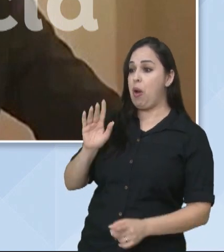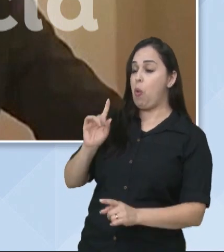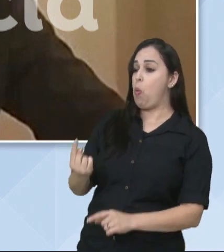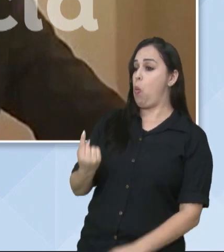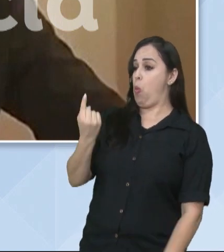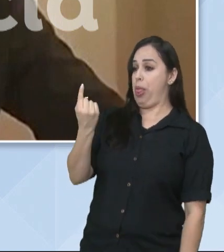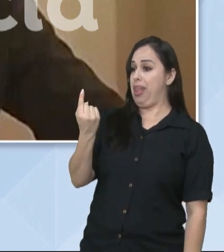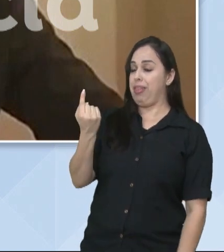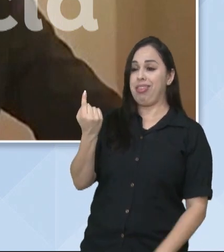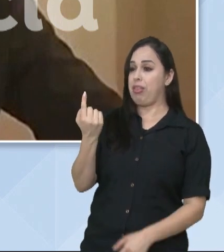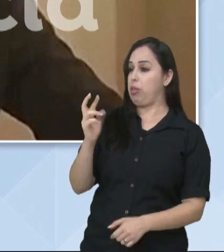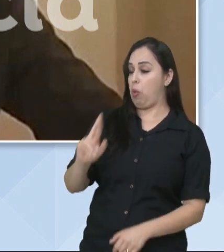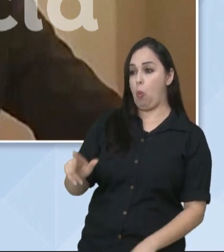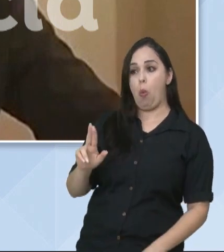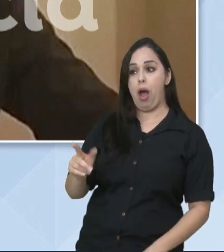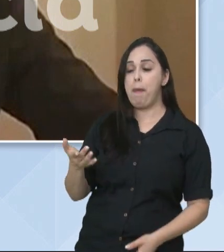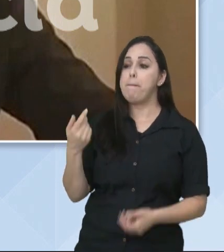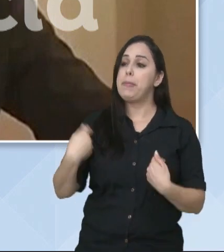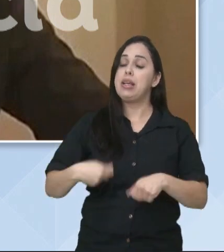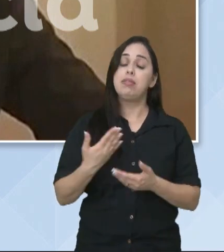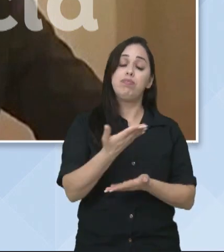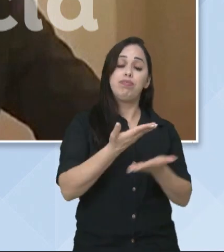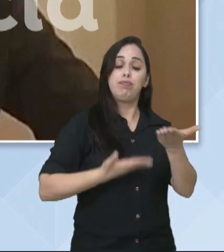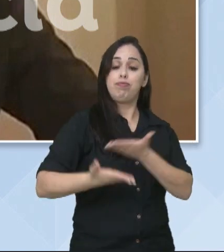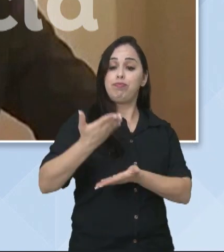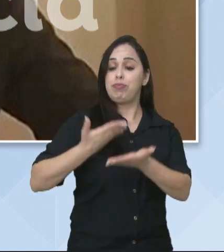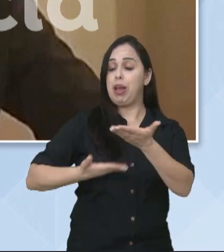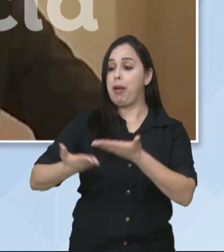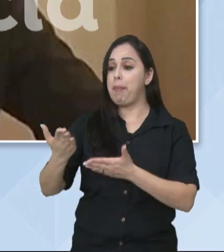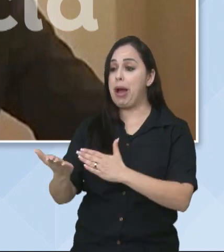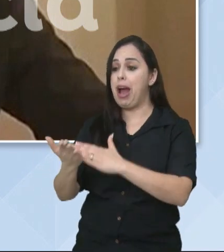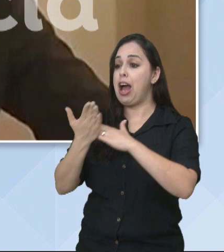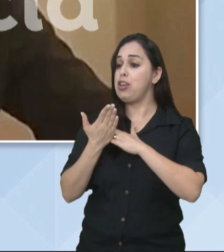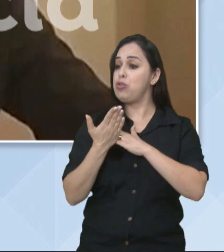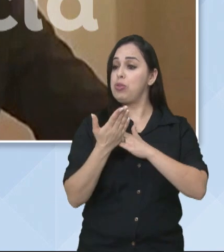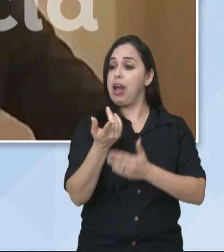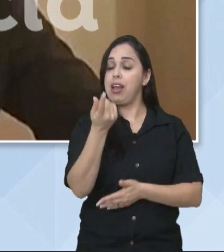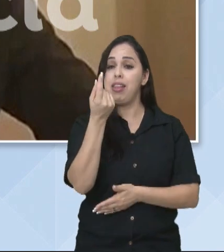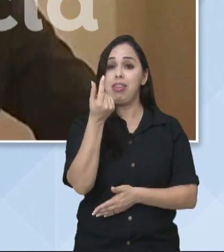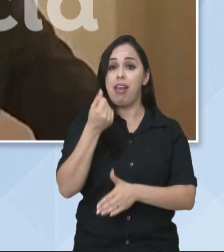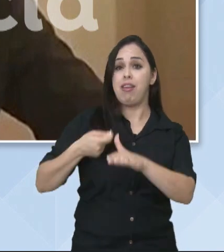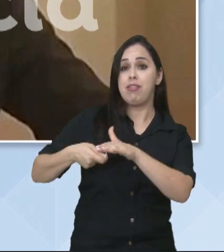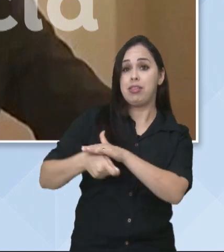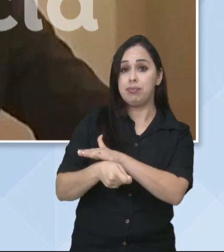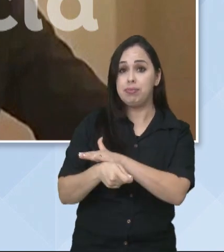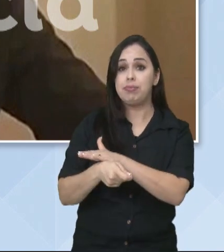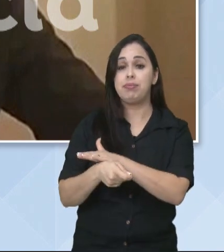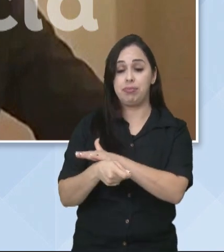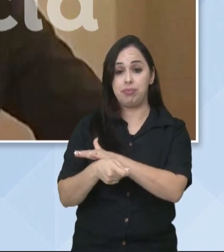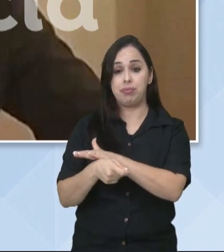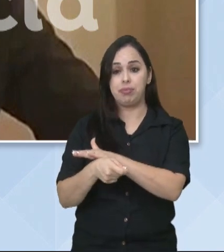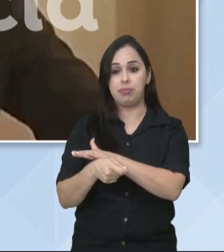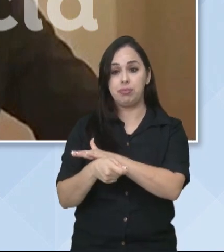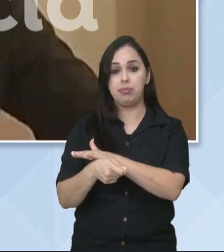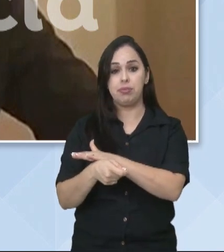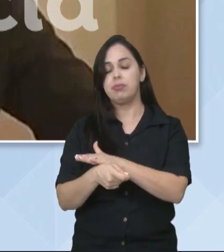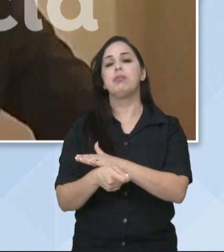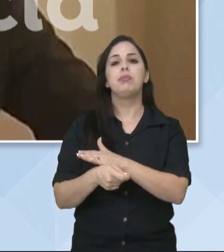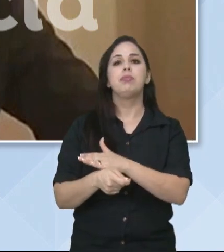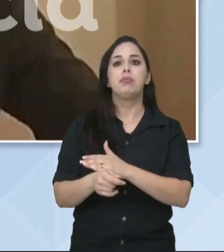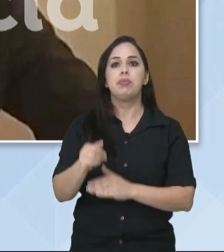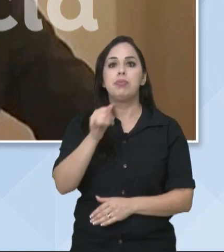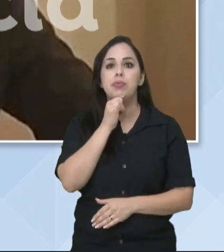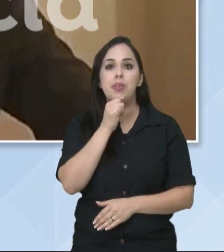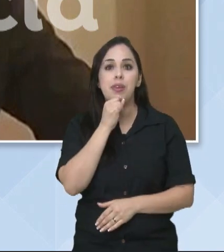tem que se relacionar com as pessoas para trazer investimento. Só nessa brincadeira aí, do dinheiro que vem,